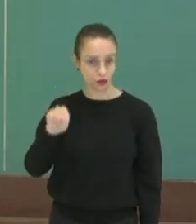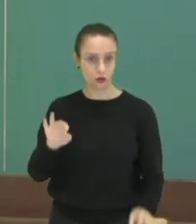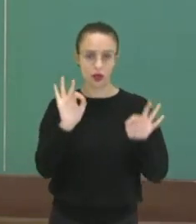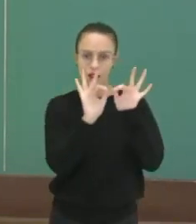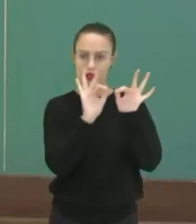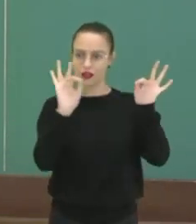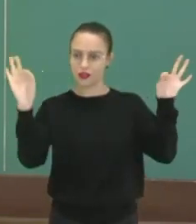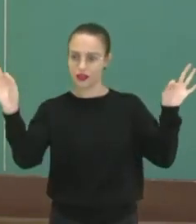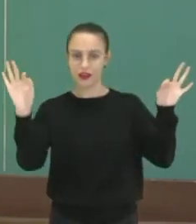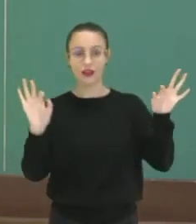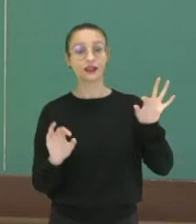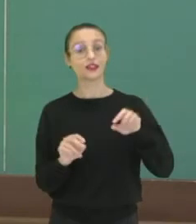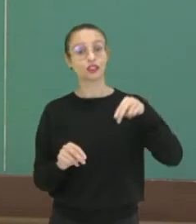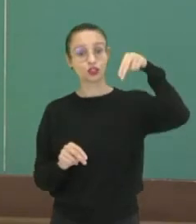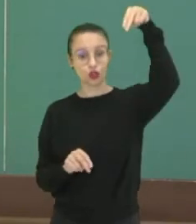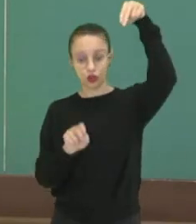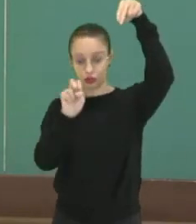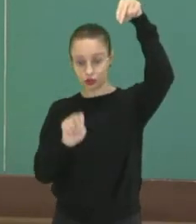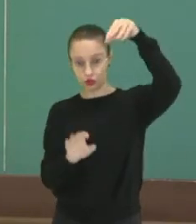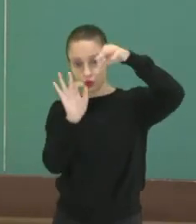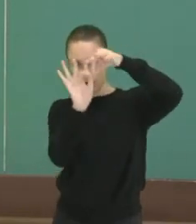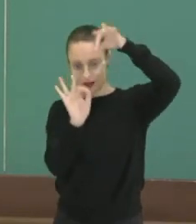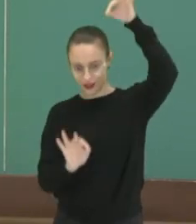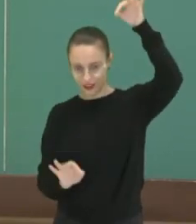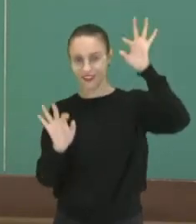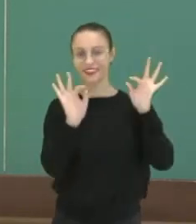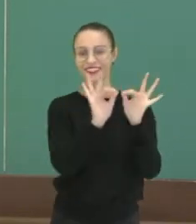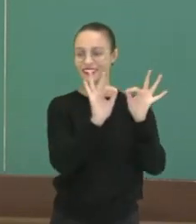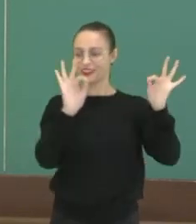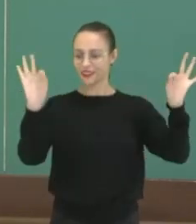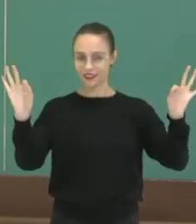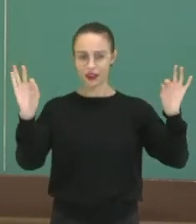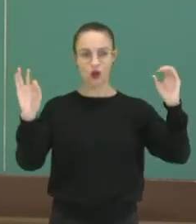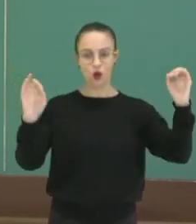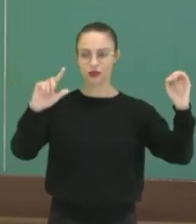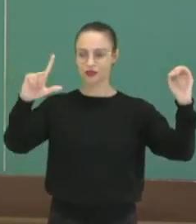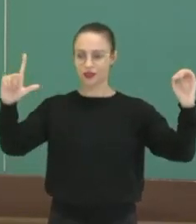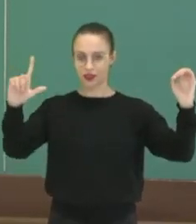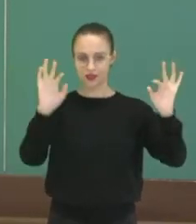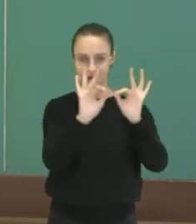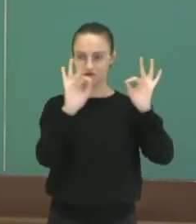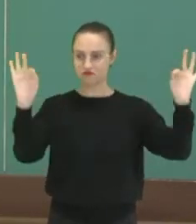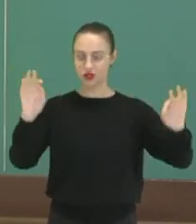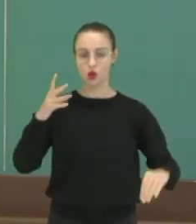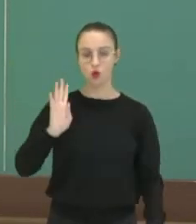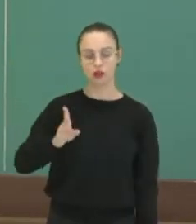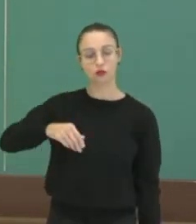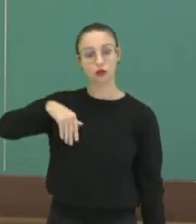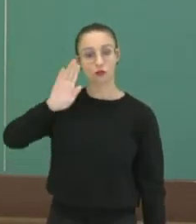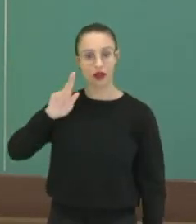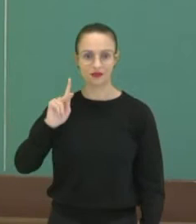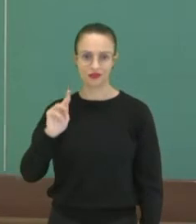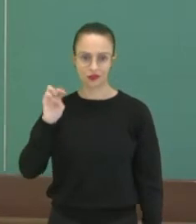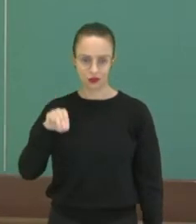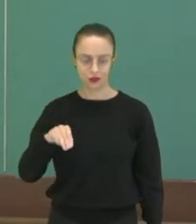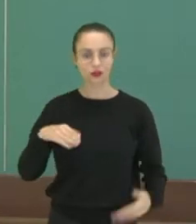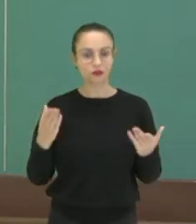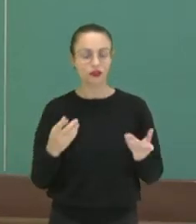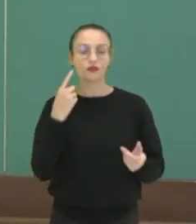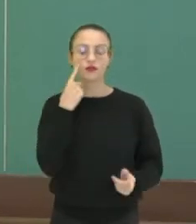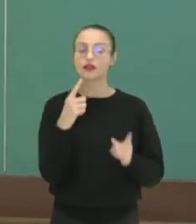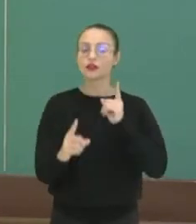distância entre o extremo norte e o extremo sul e também entre o extremo oeste e o extremo leste. Então, só para a gente identificar